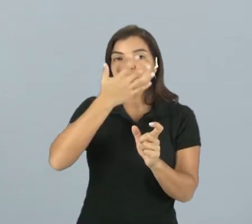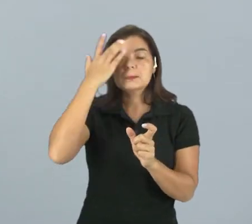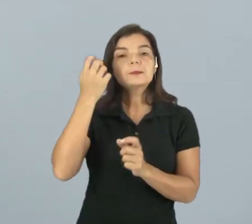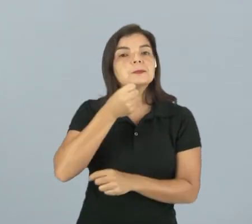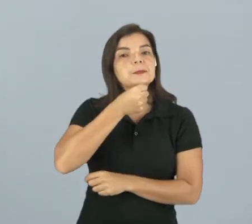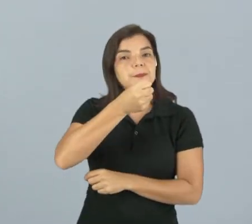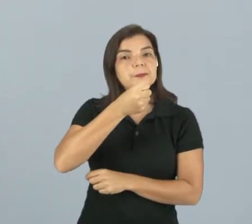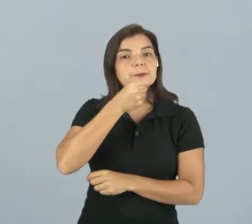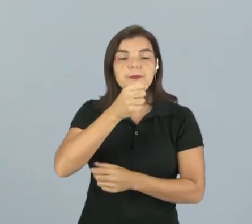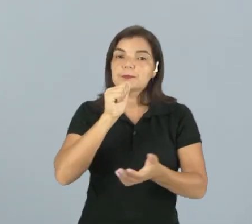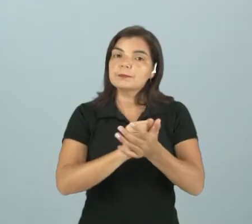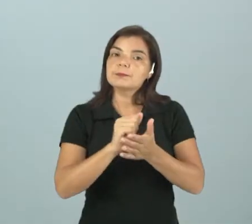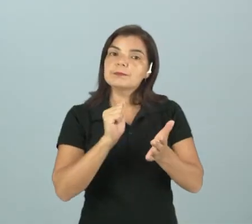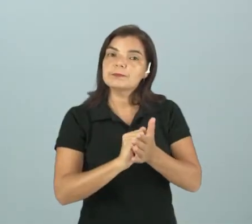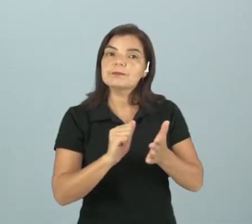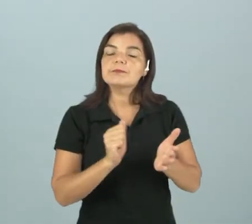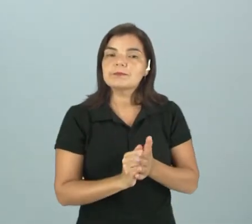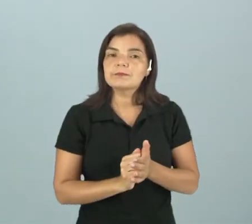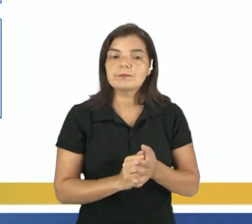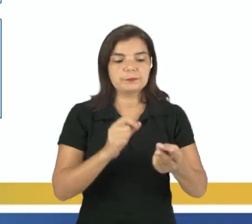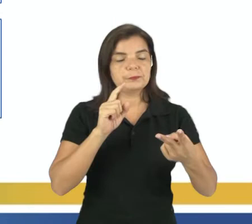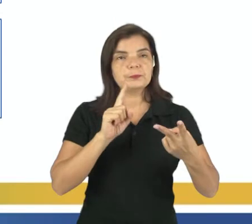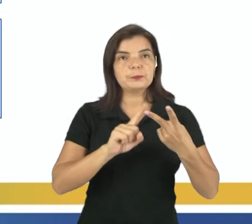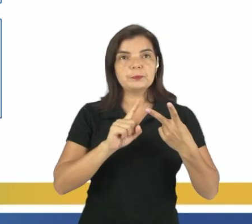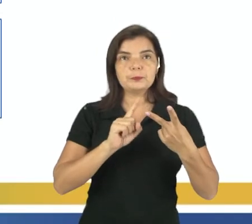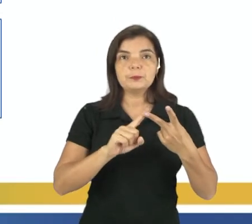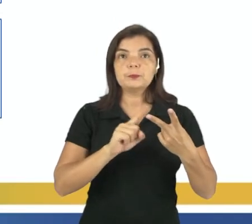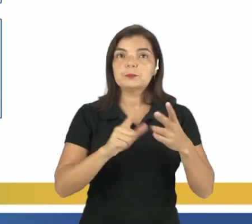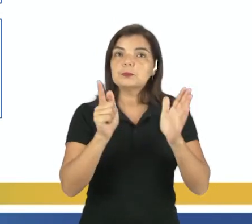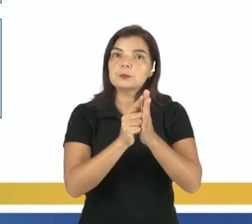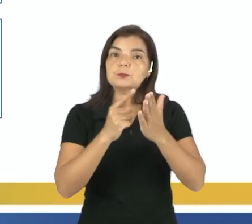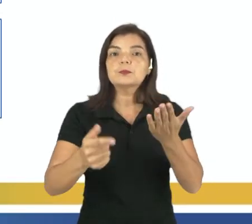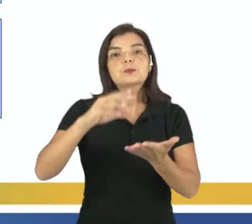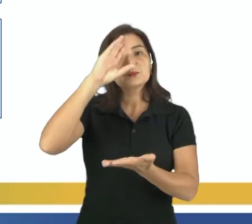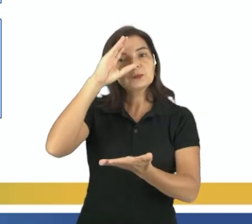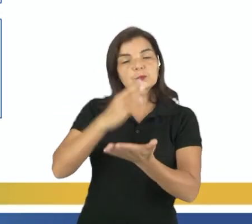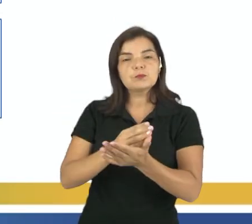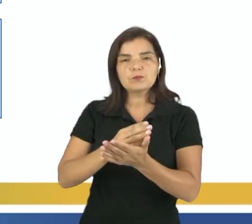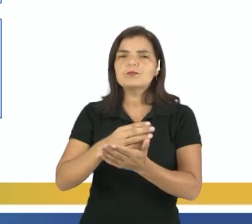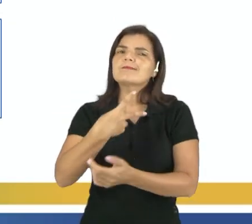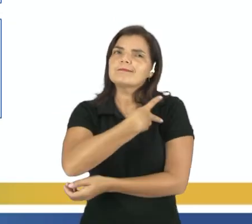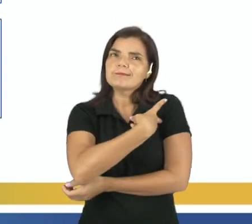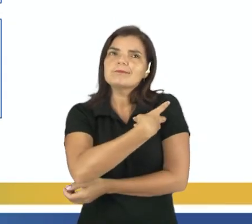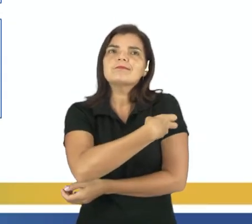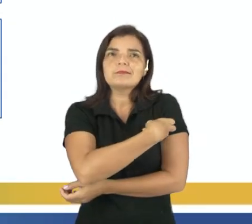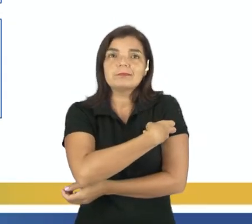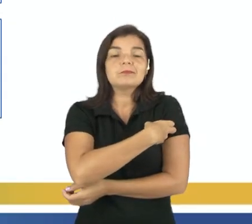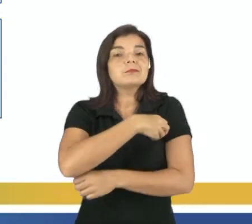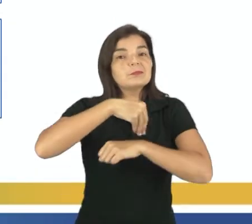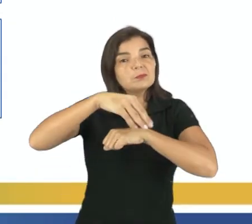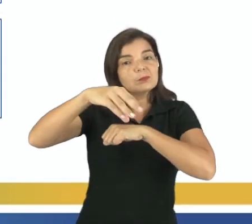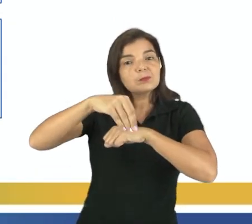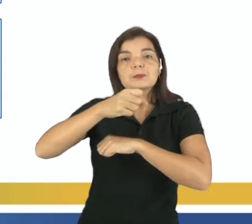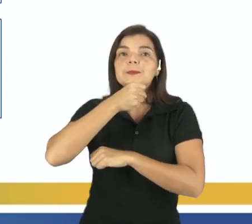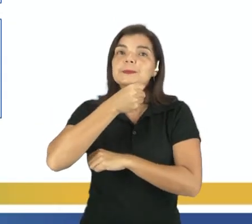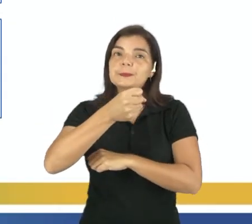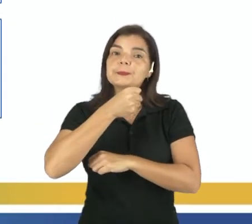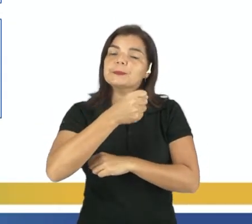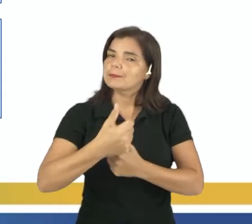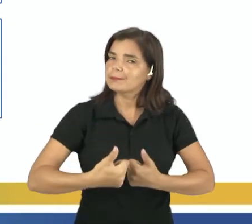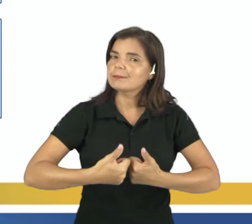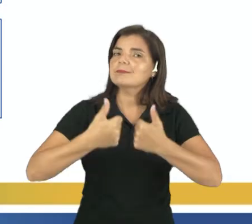a reportagem foi escrita. Segundo ponto, um jornal que acredite no poder da vacina publicará